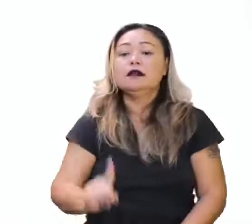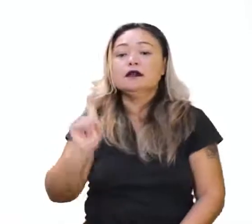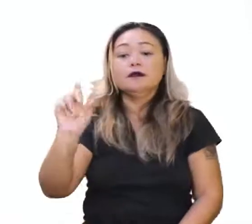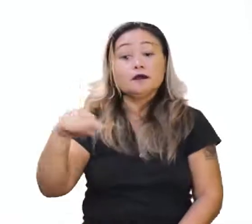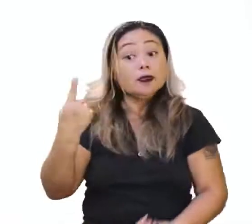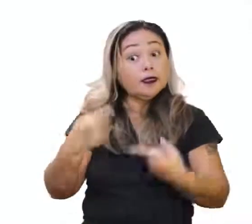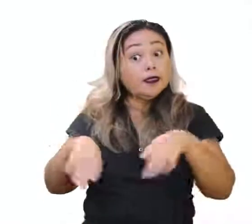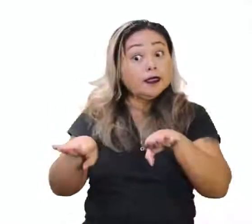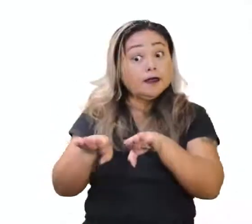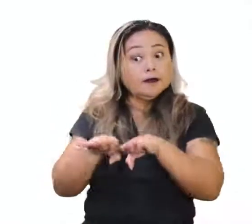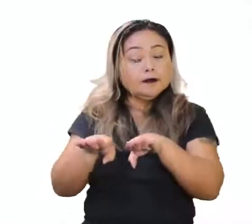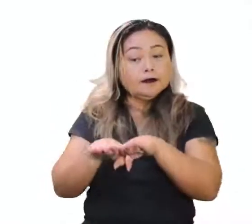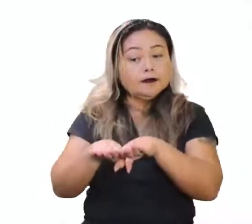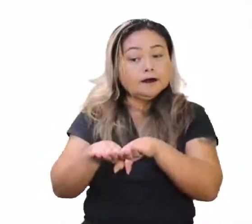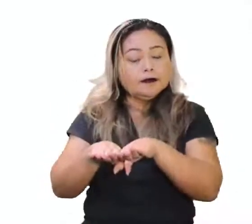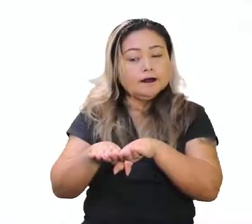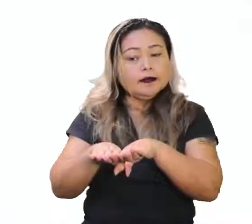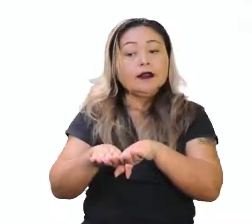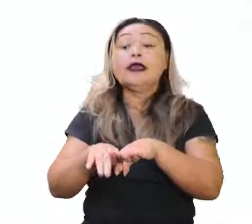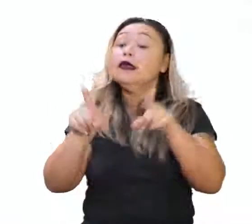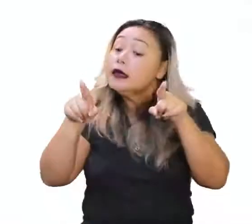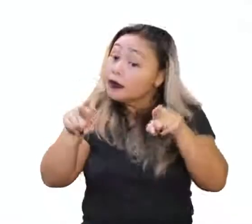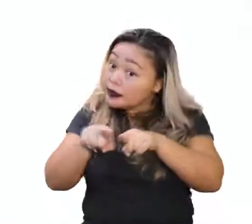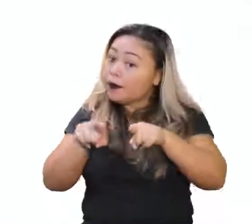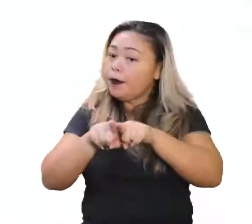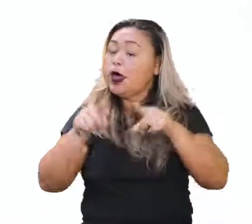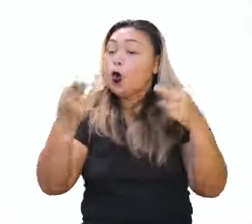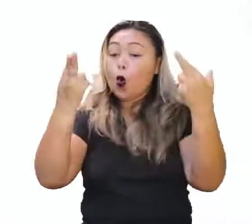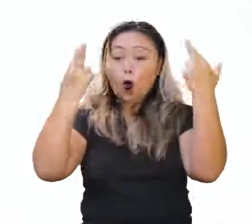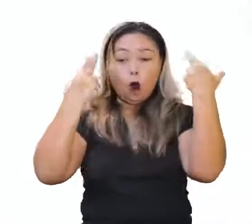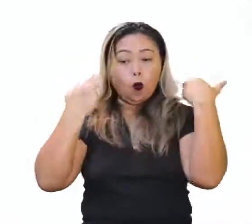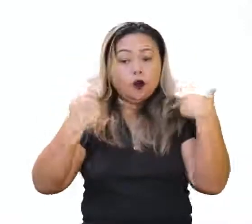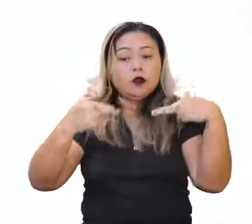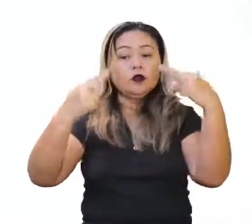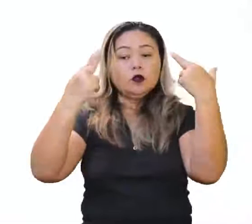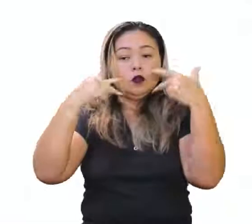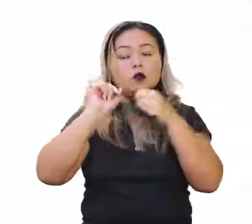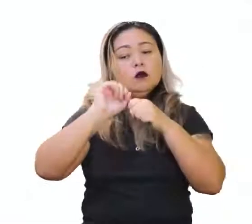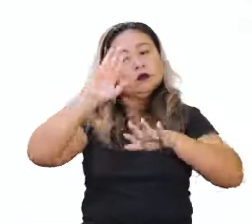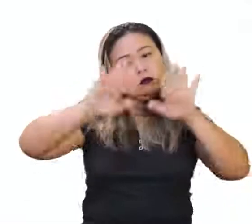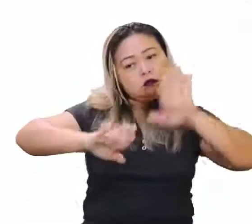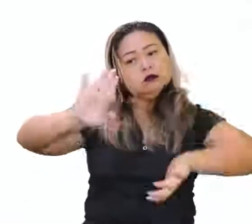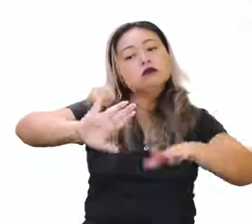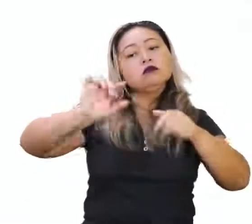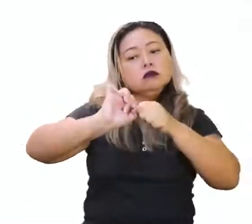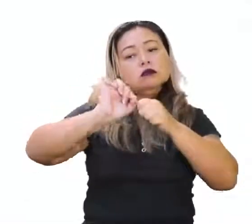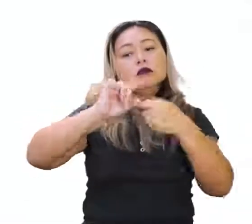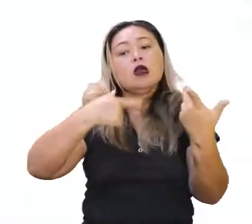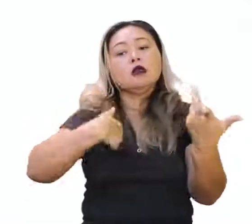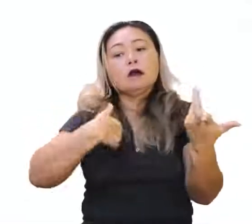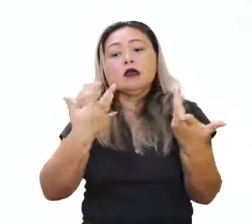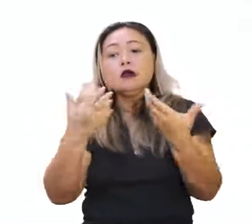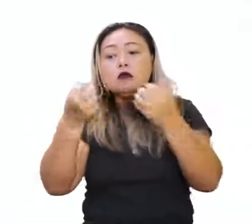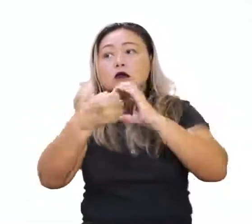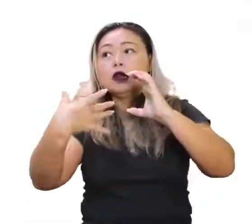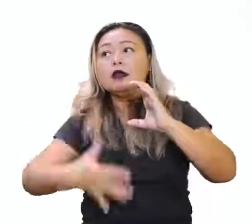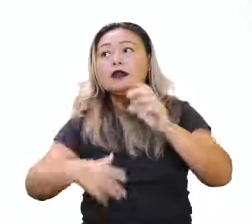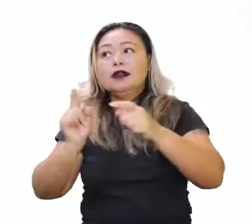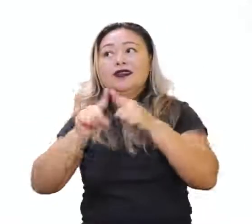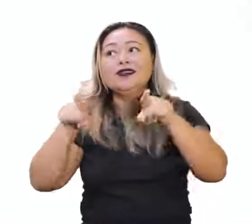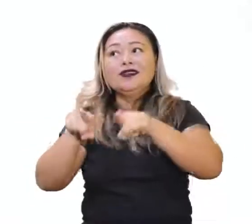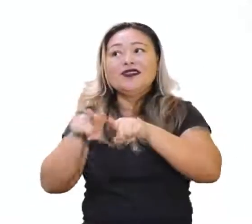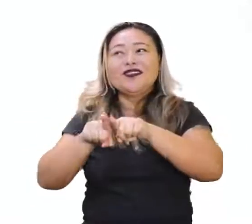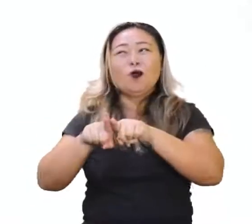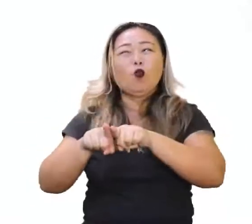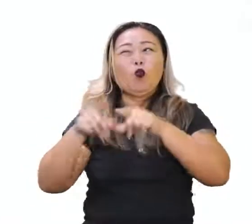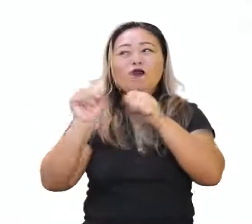também da ovino, tá? Porque nós vimos na aula 18 que tem alguns ovinos com características leiteiras.